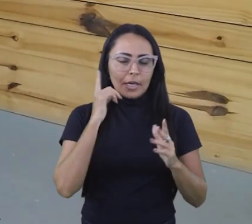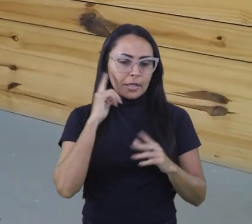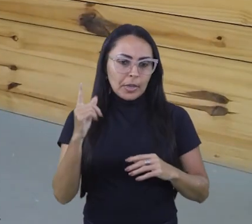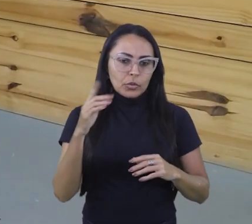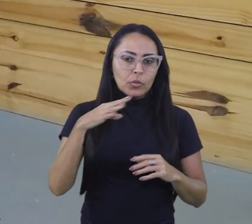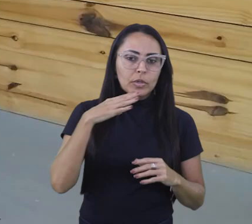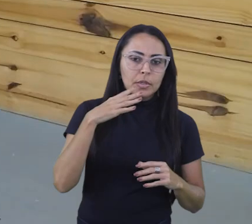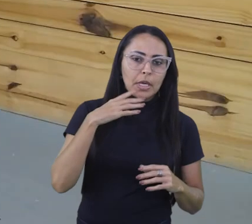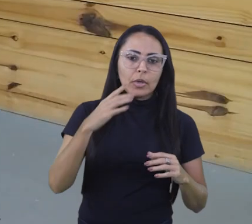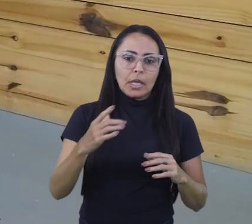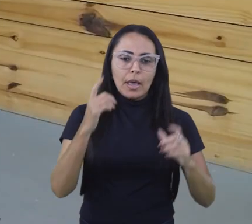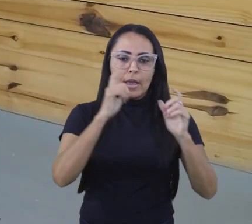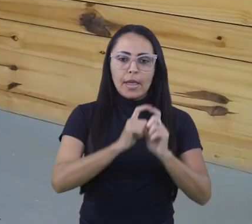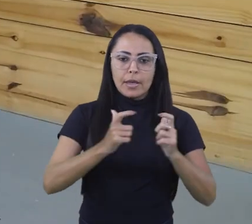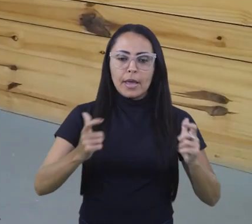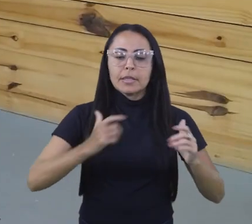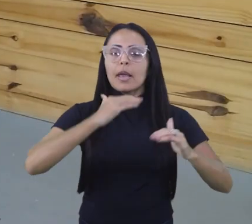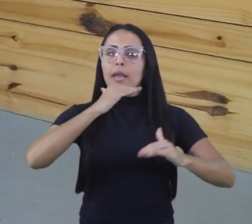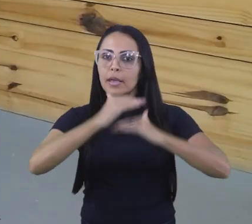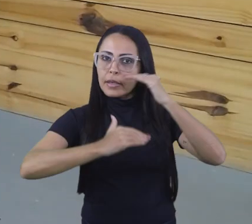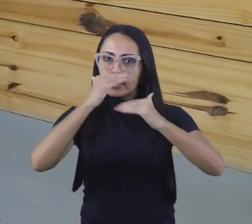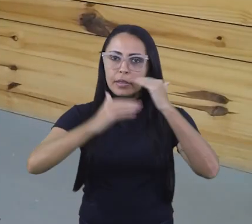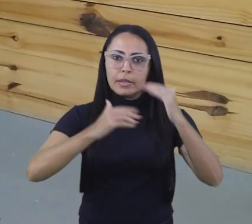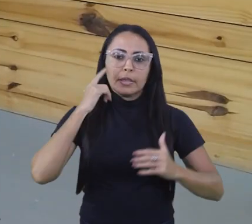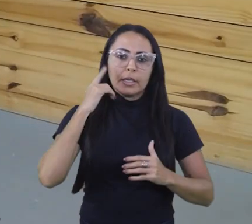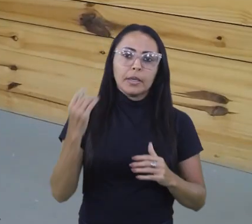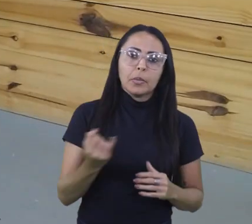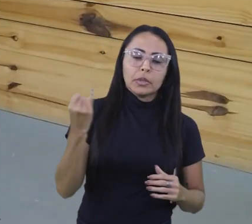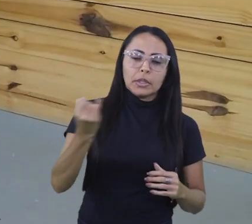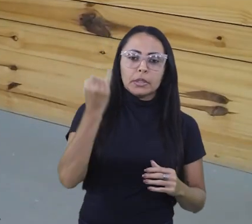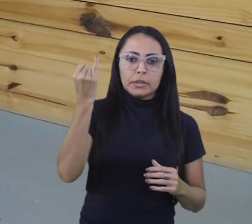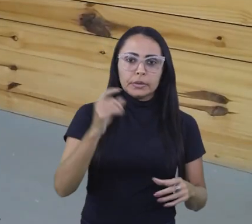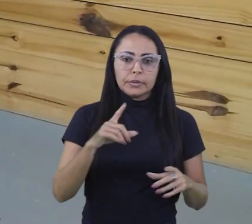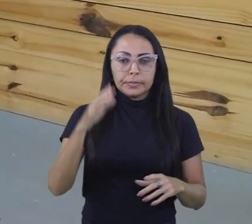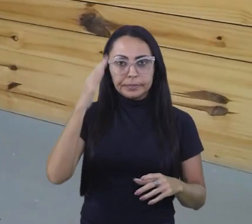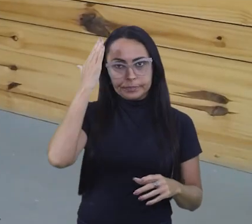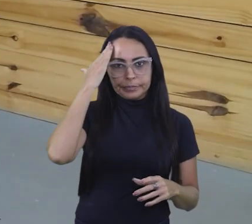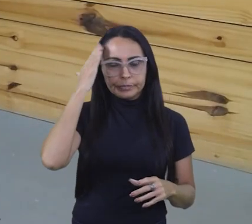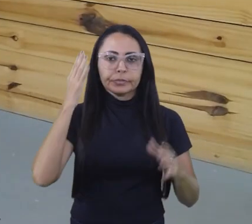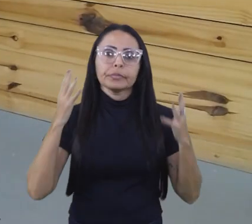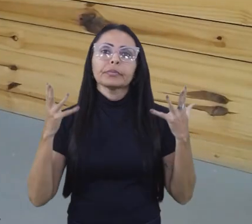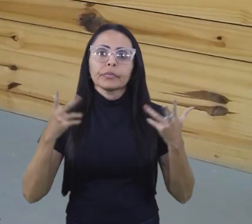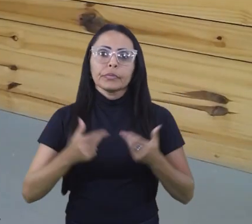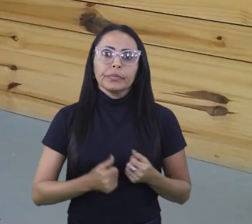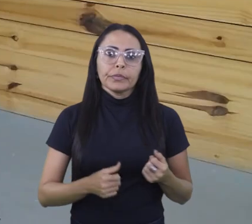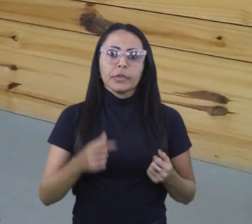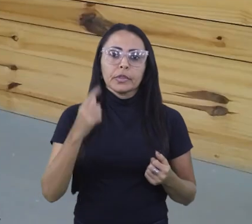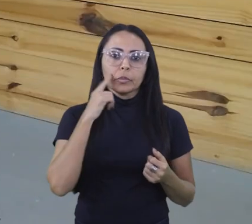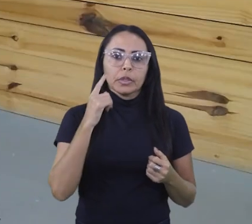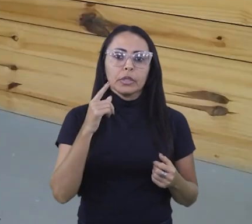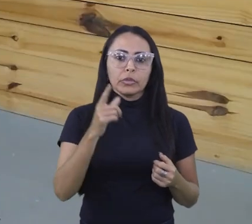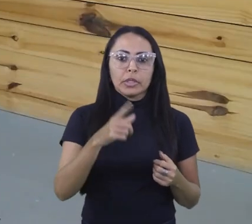expansiva, crescente, ela não para, e ela é necessária e importante. E é importante também a gente entender tudo isso, porque a gente está